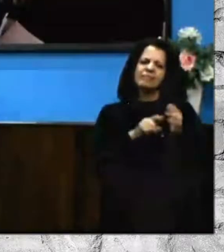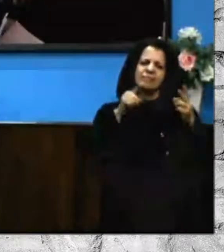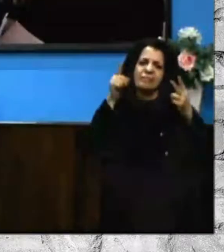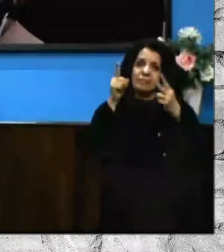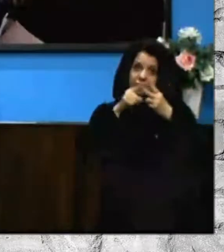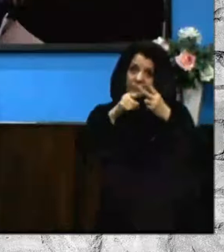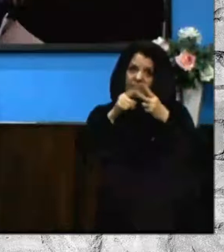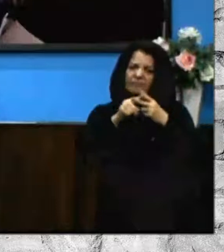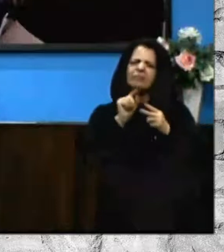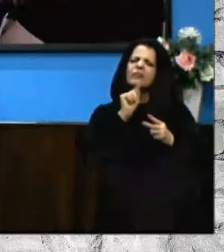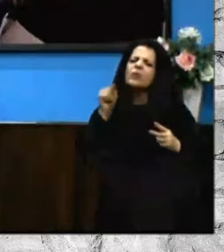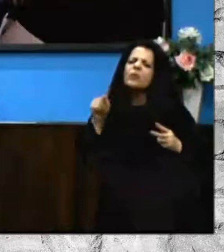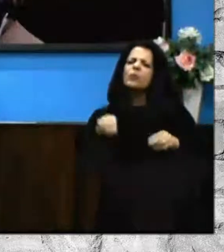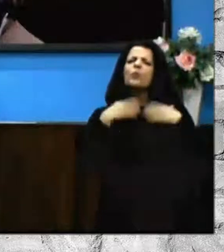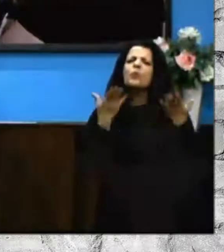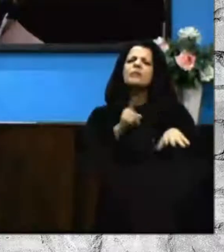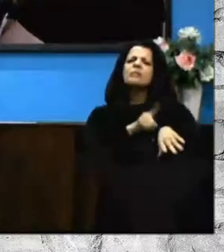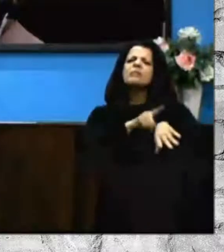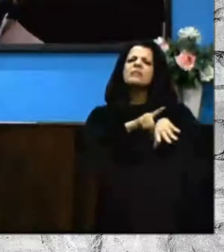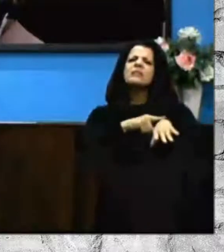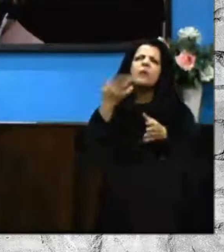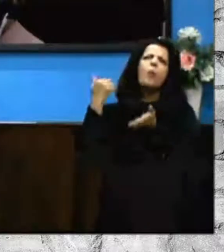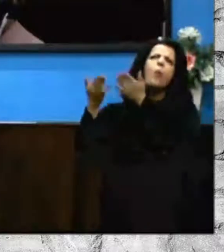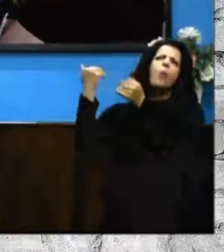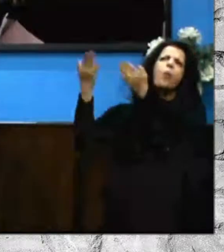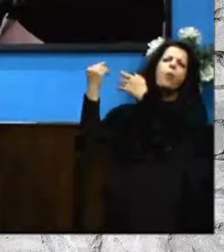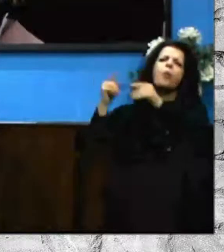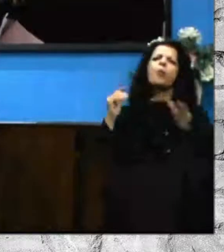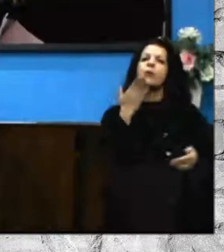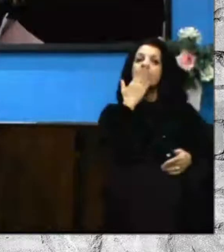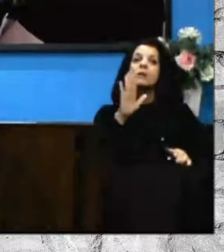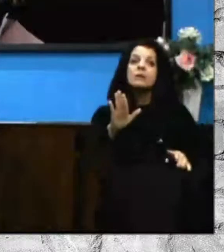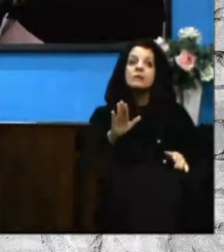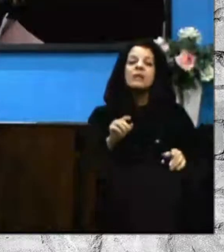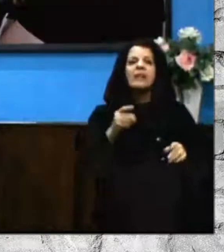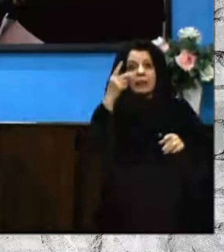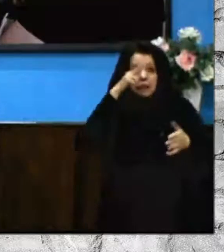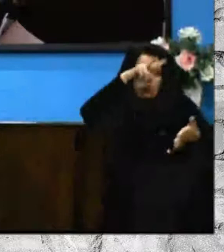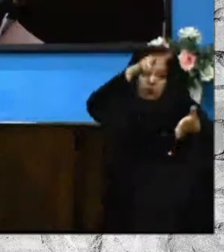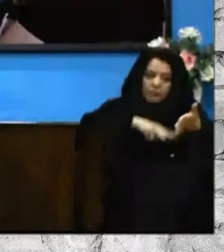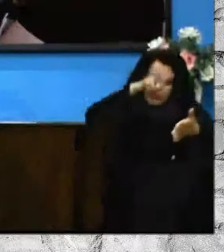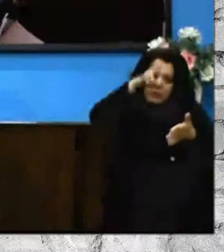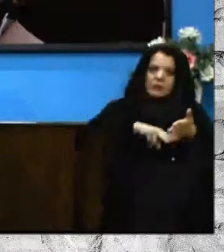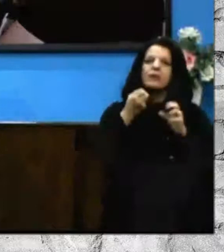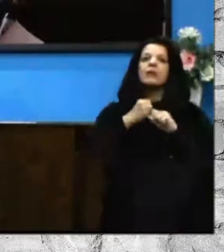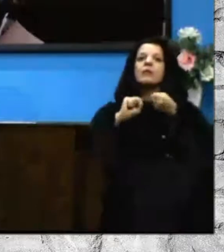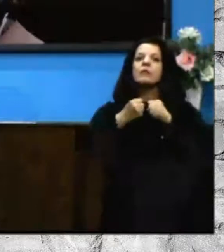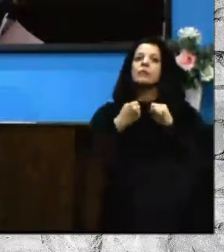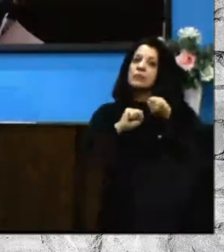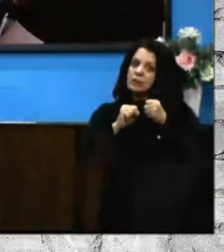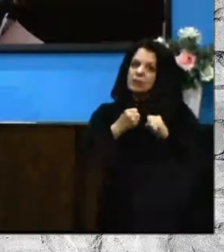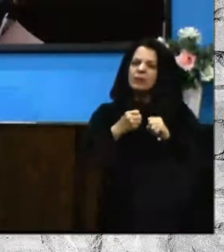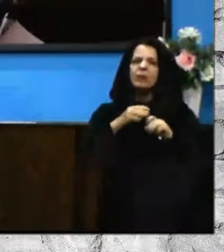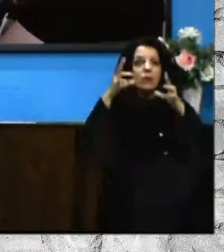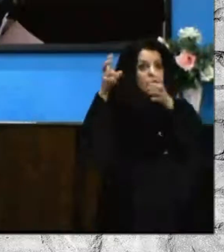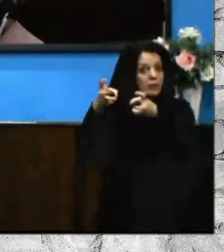Segundo, quando isso foi prometido? Então, se você olhar o contexto do Salmo e a quem o Salmo foi escrito, você vai ver